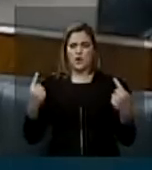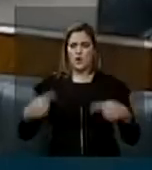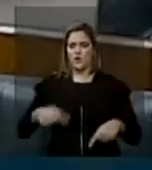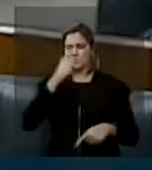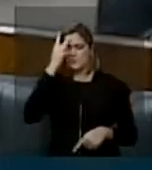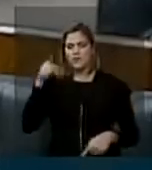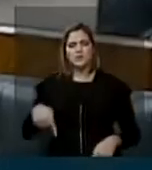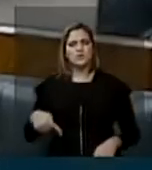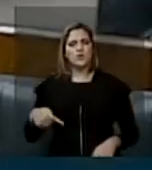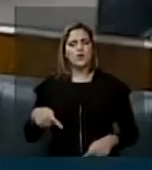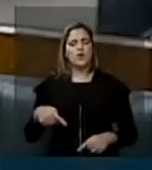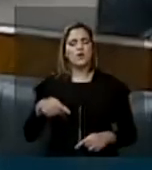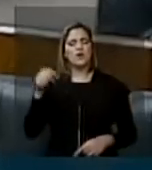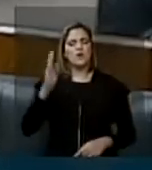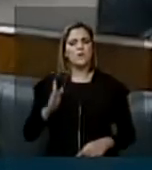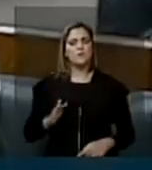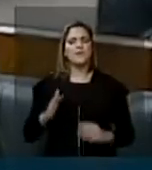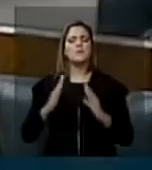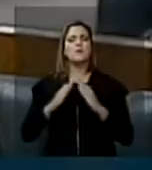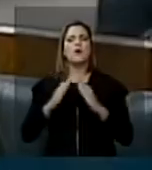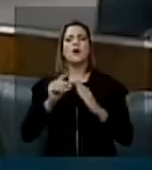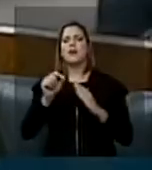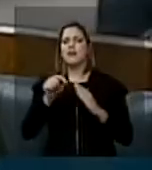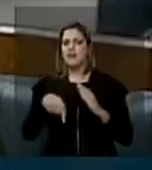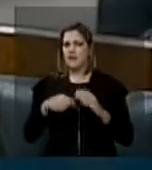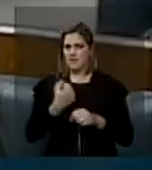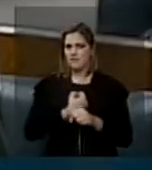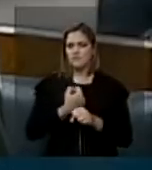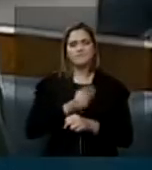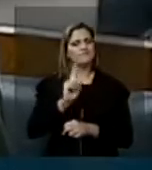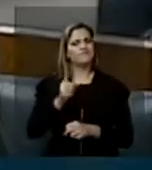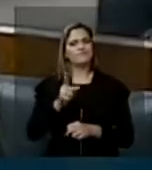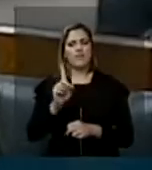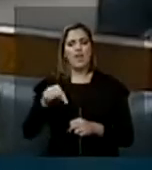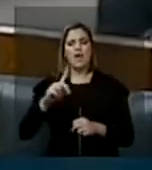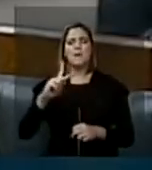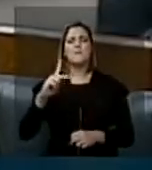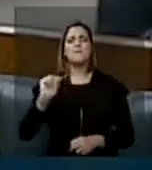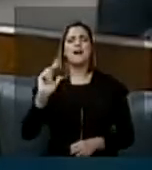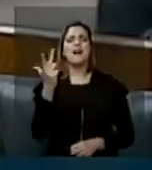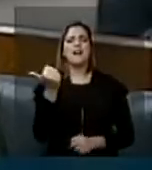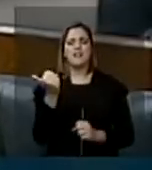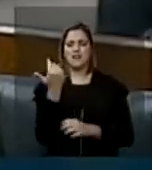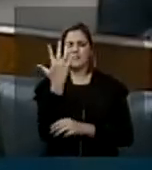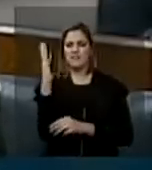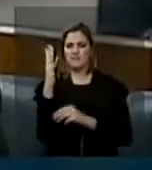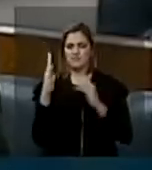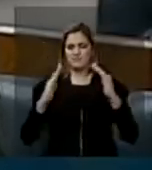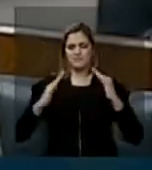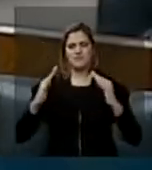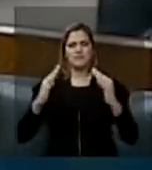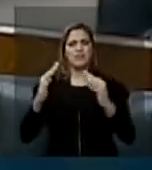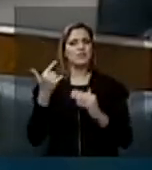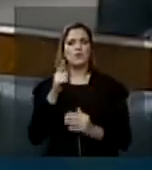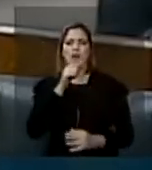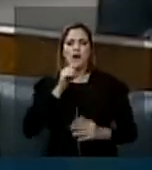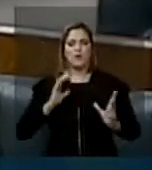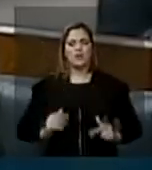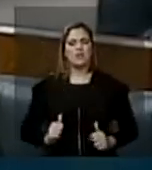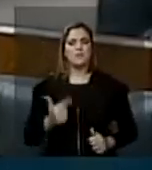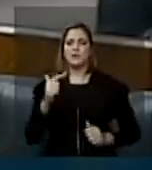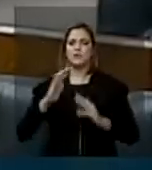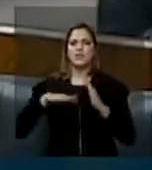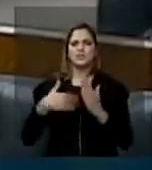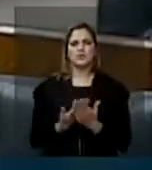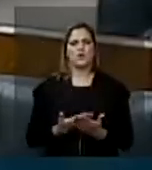brasileiros que estão morando em casa de palha coberta de palha brasileiros que não t acesso à água que não tem